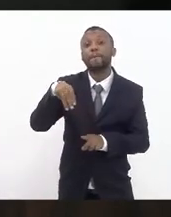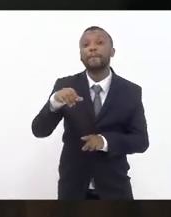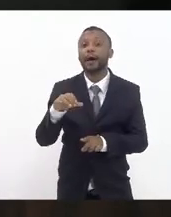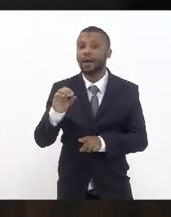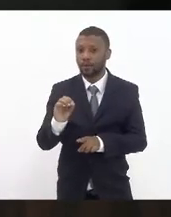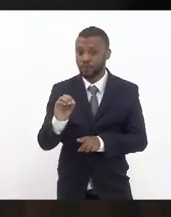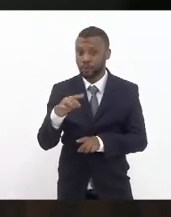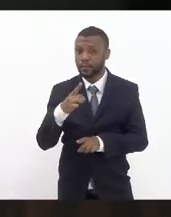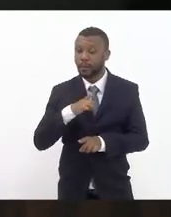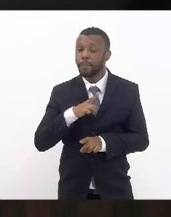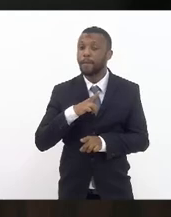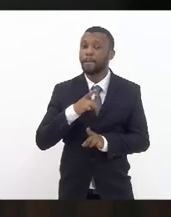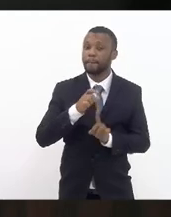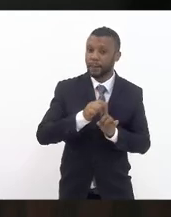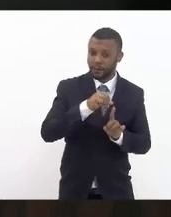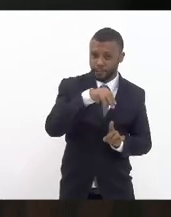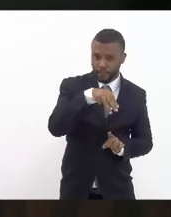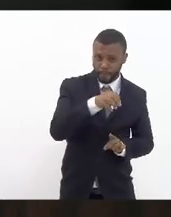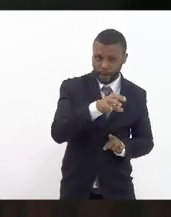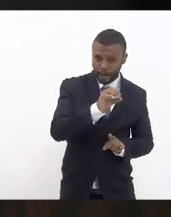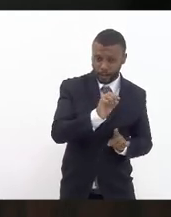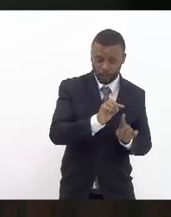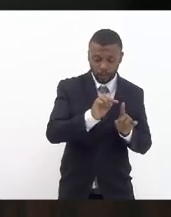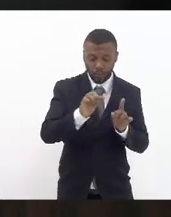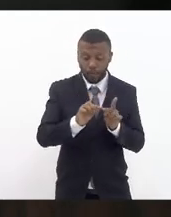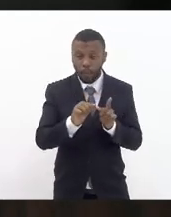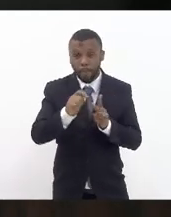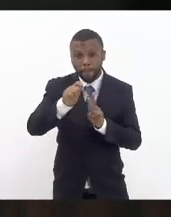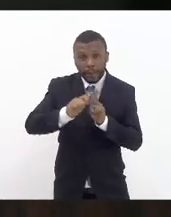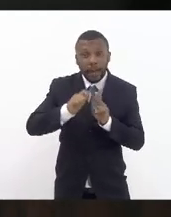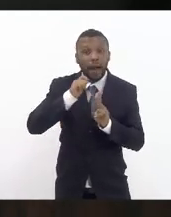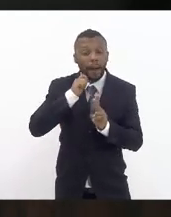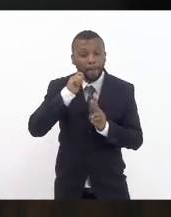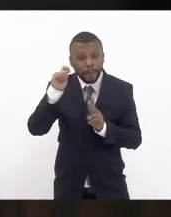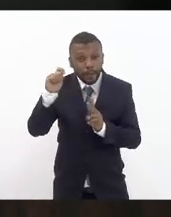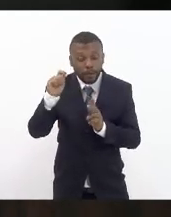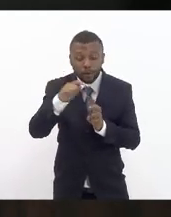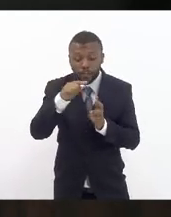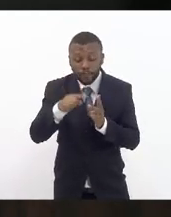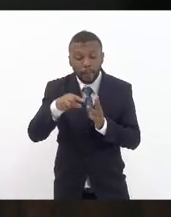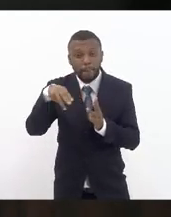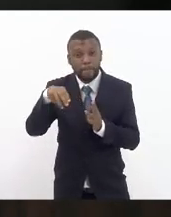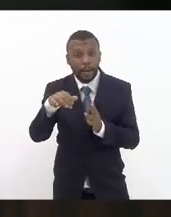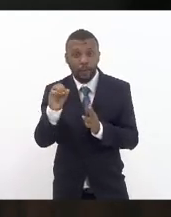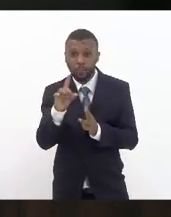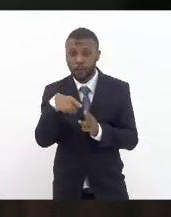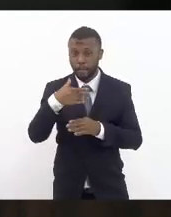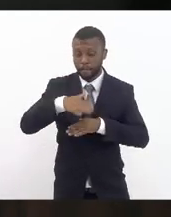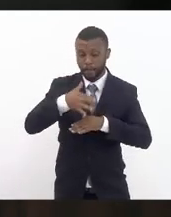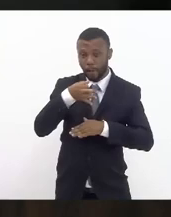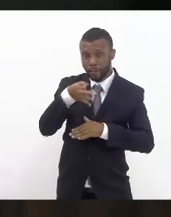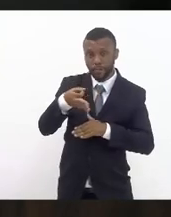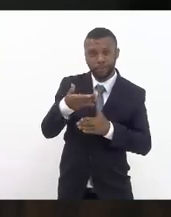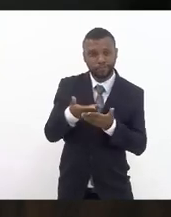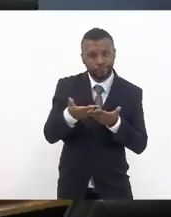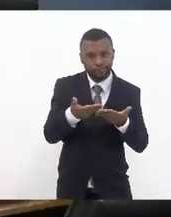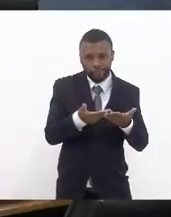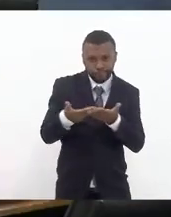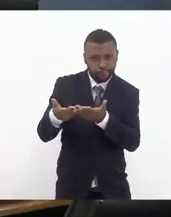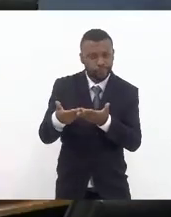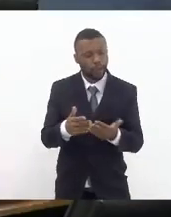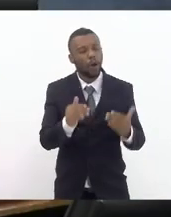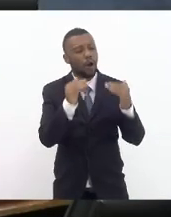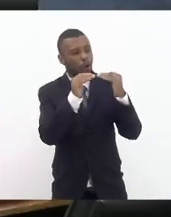parte de abril, mas esse será o meu encaminhamento na reunião da mesa. Concordo com Vossa